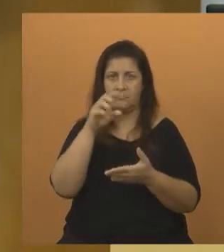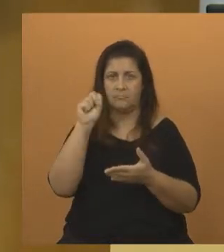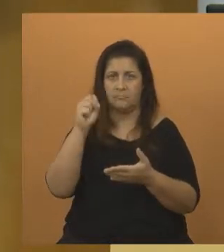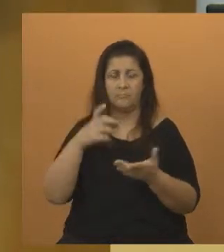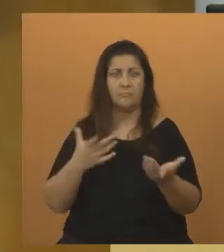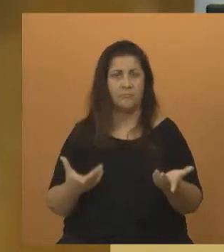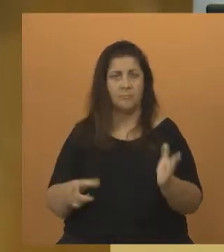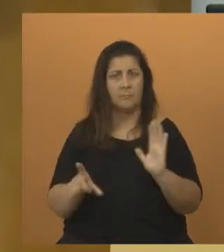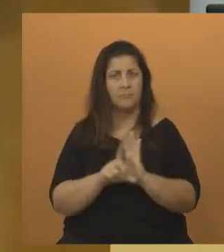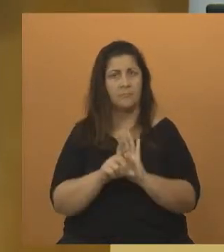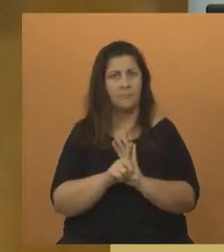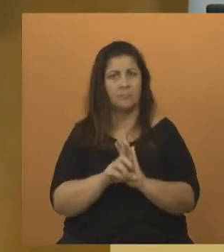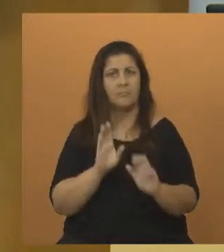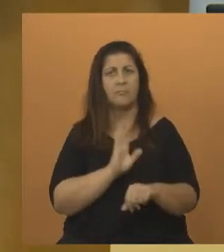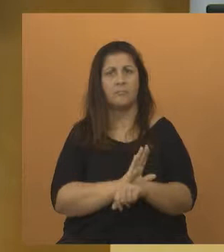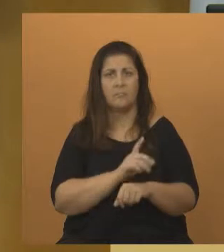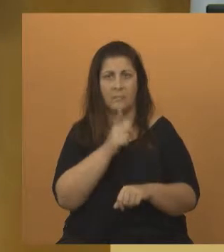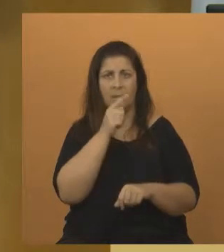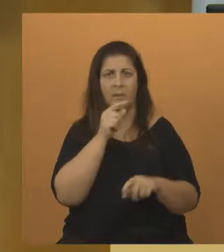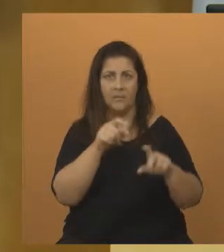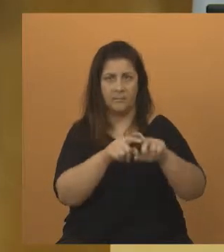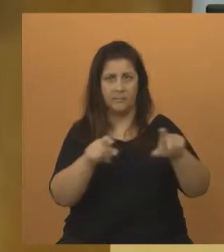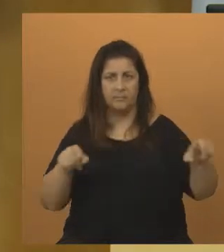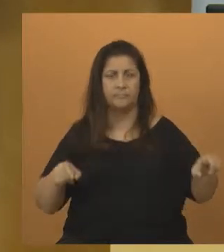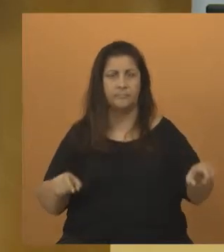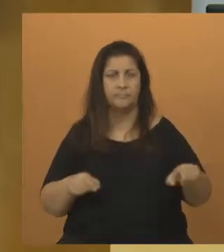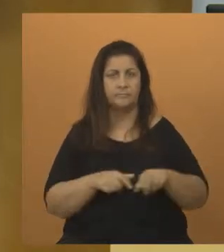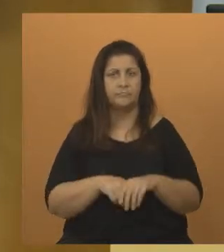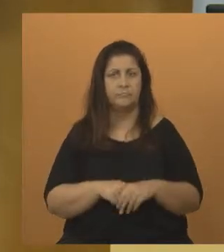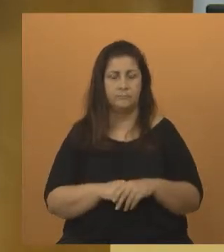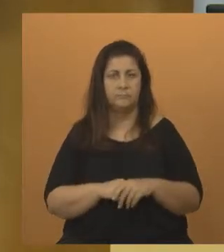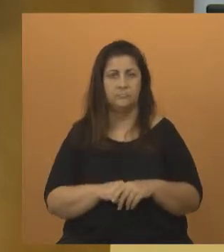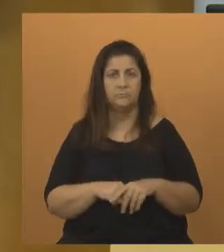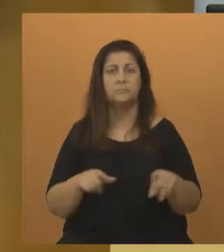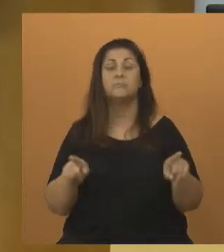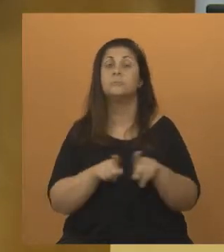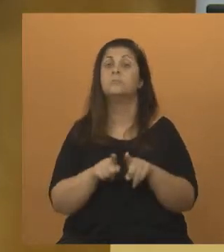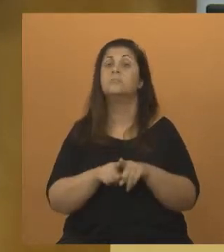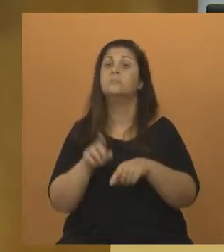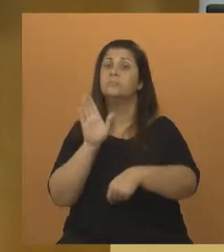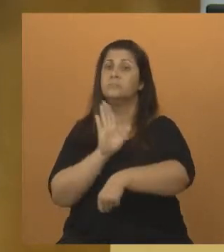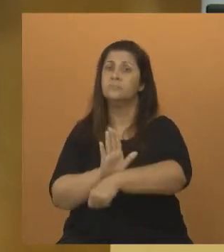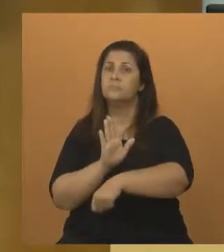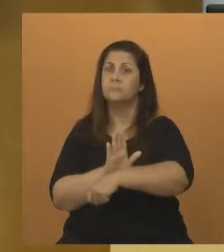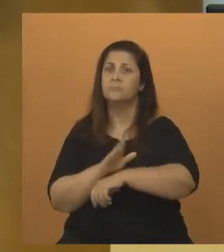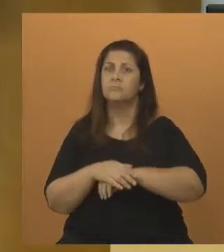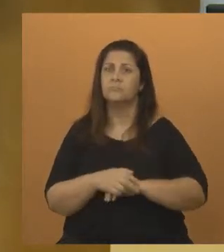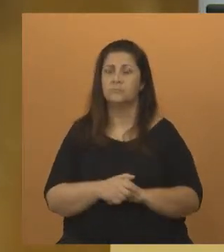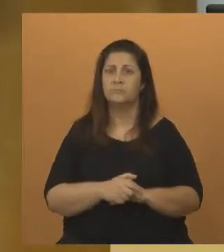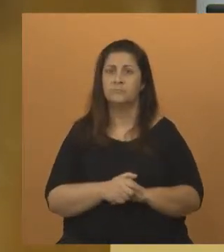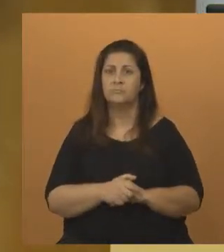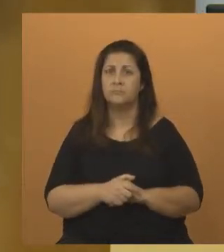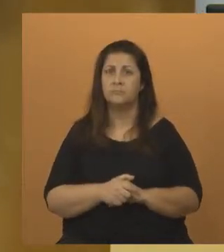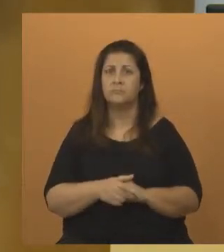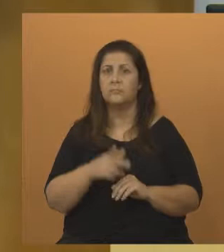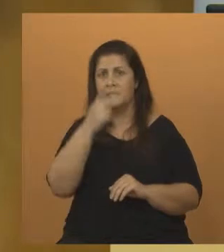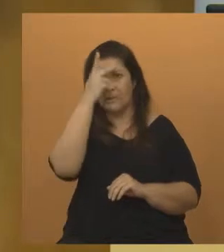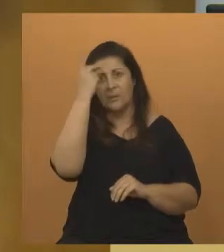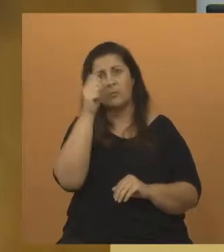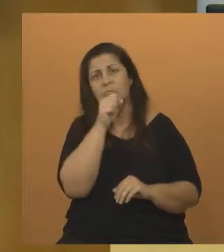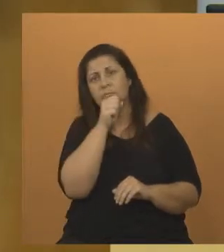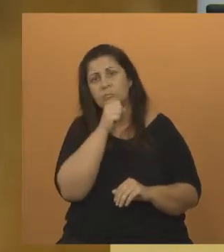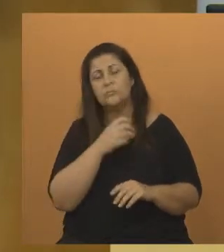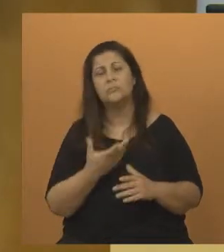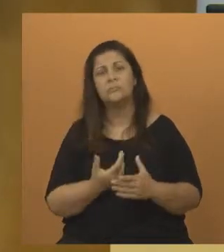vai favorecer essas piscinas que vai arrumar, também vai favorecer também aos idosos